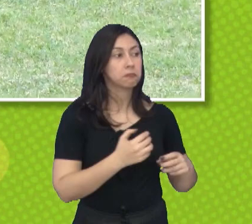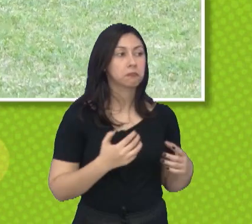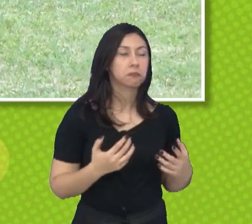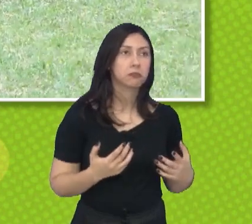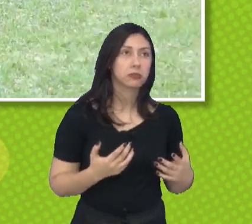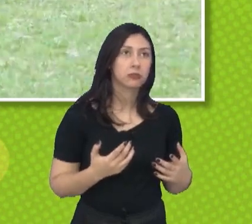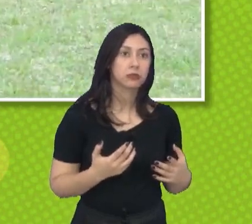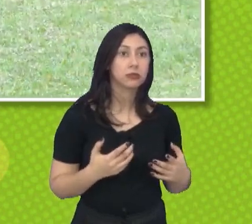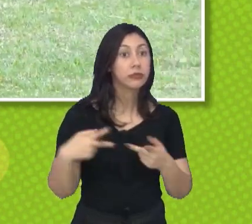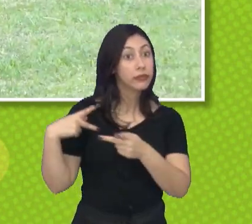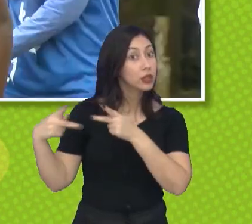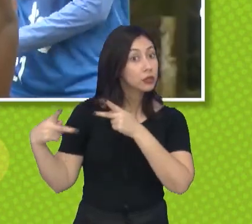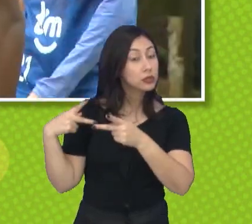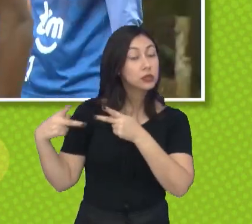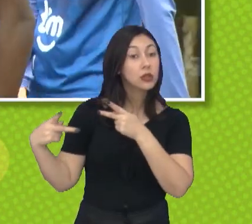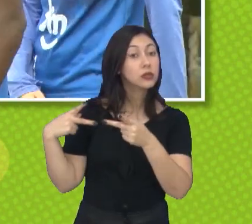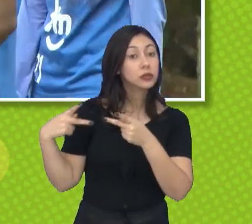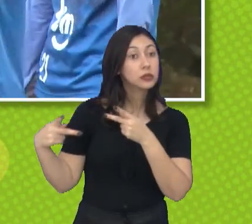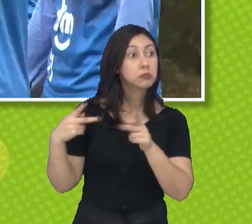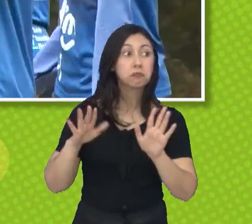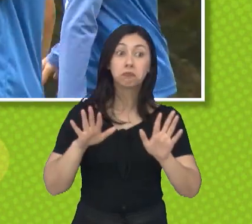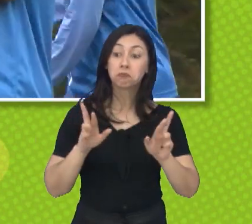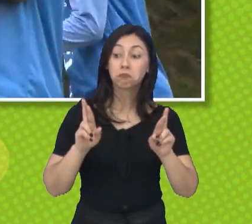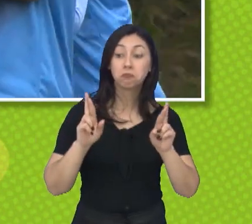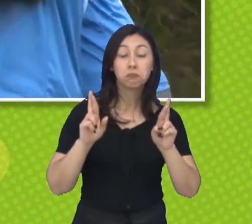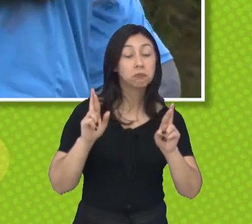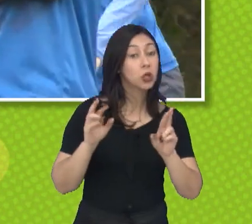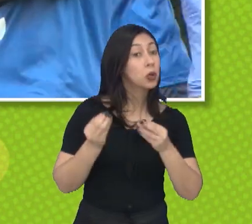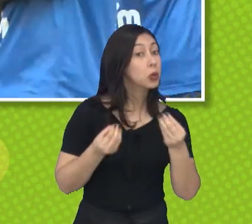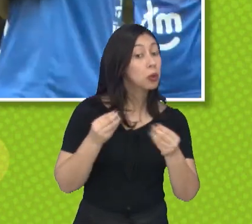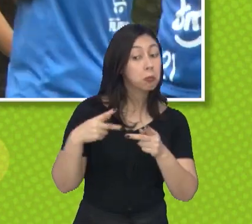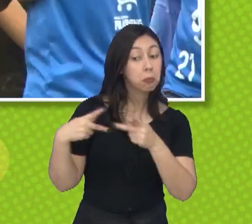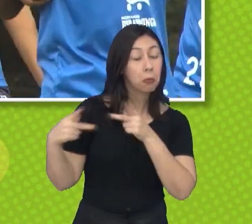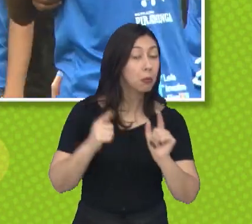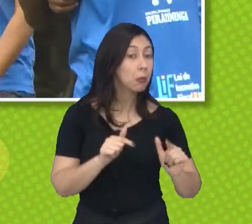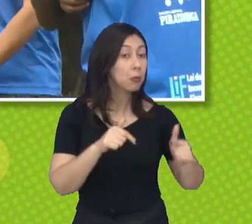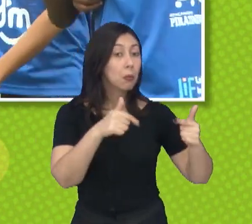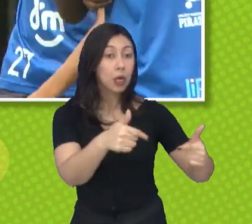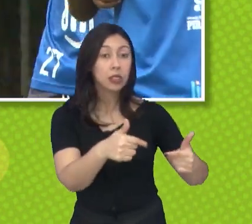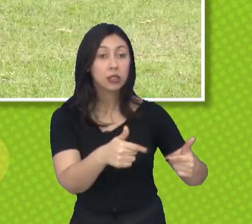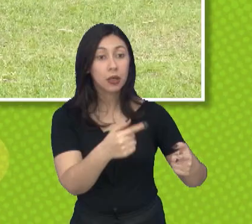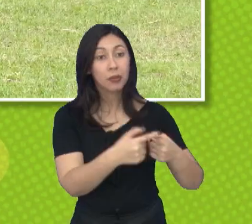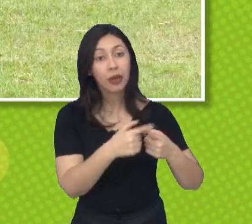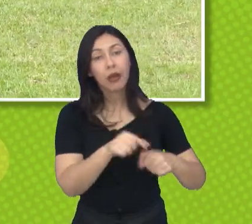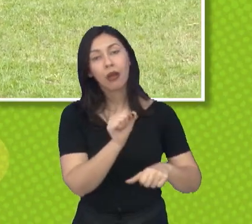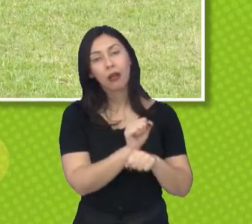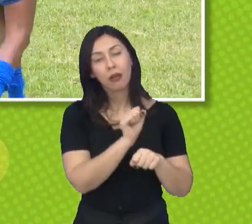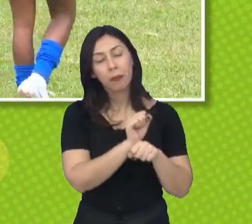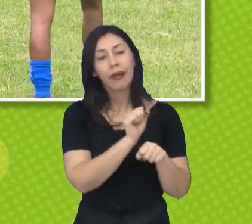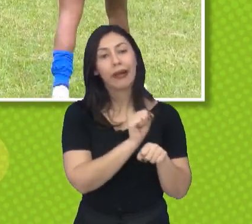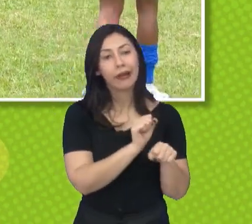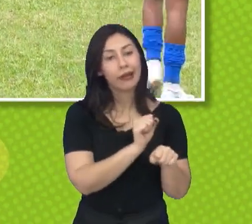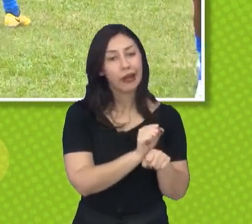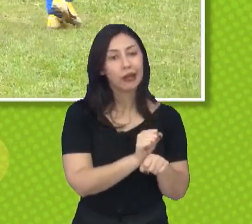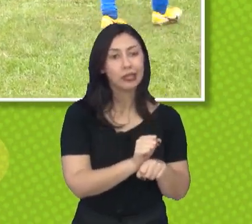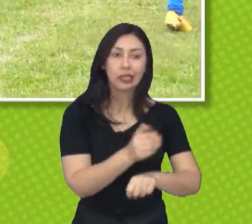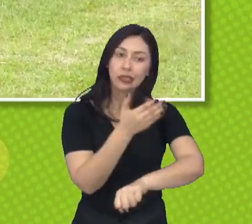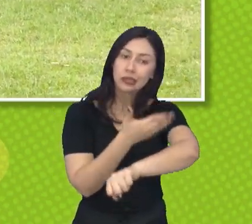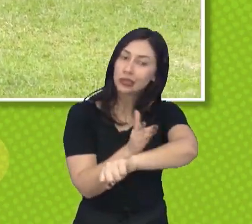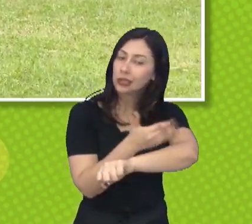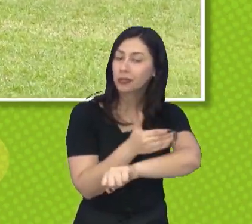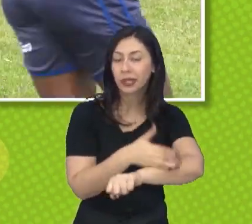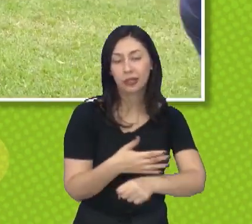E o São José tem essa... Vamos ver como é que o São José se comporta depois desse tanto tempo parado, né? De treinamentos,